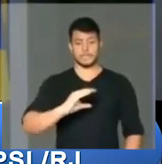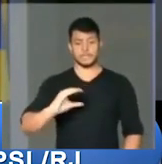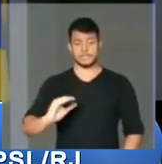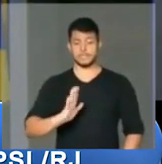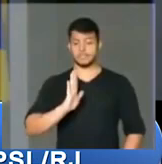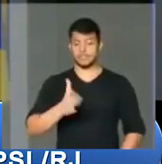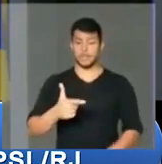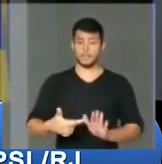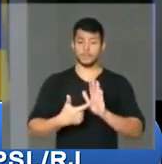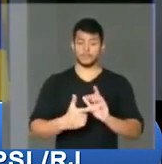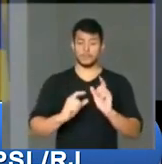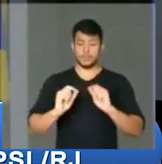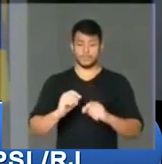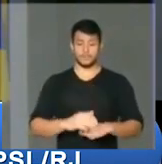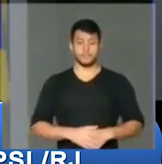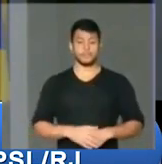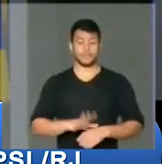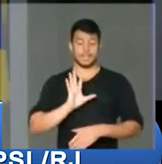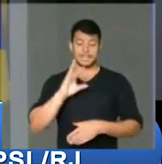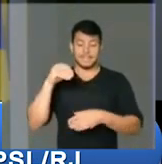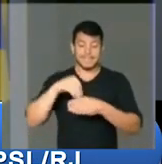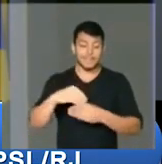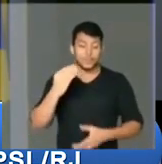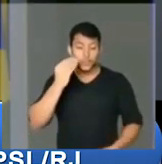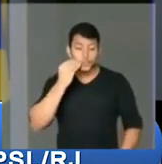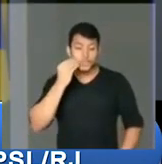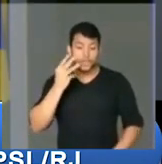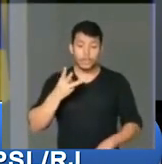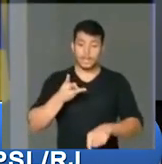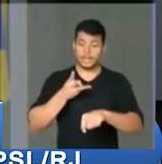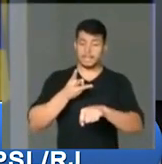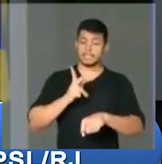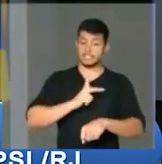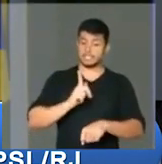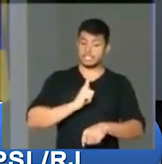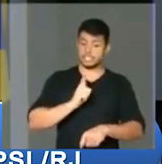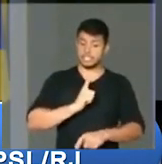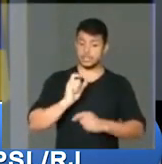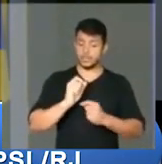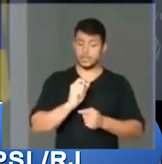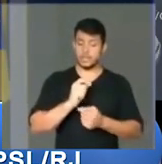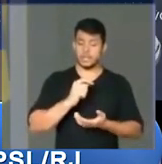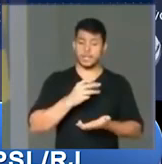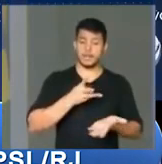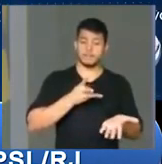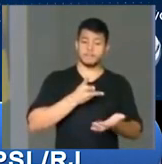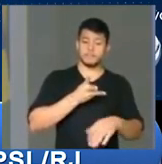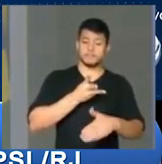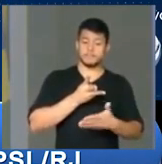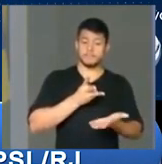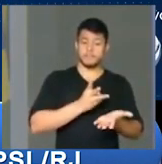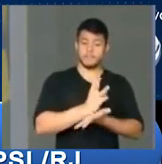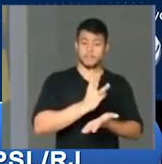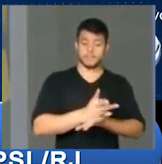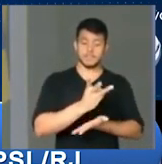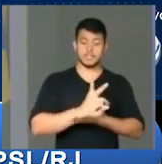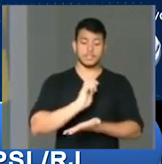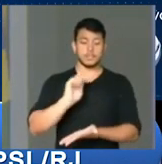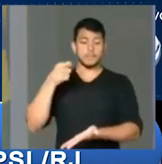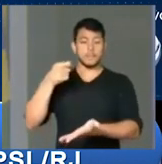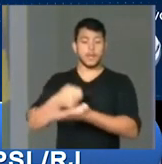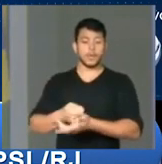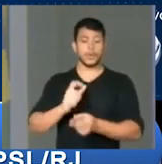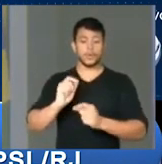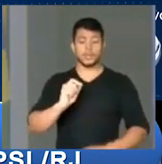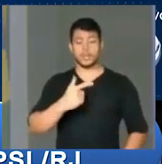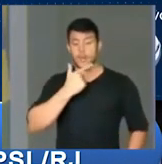encontrada em celular de líder da facção criminosa menciona pagamento de 1,5 milhão para Geraldo Luiz